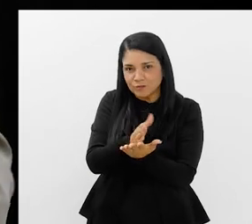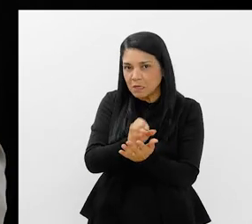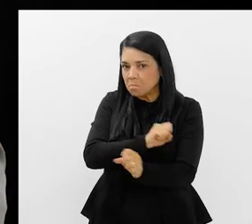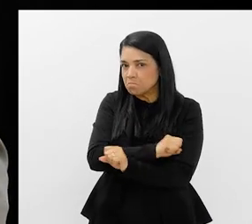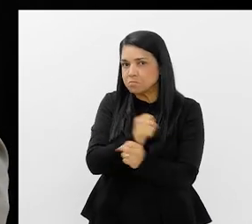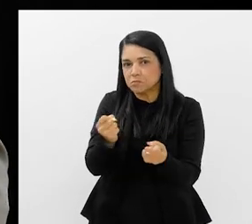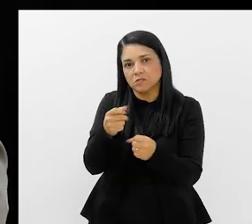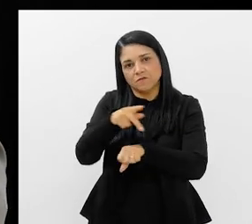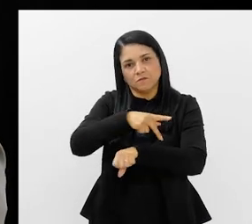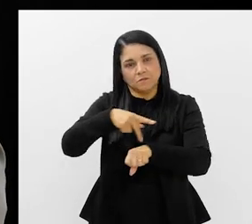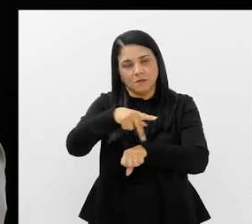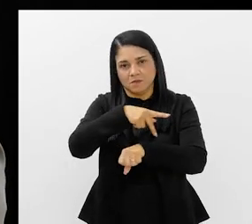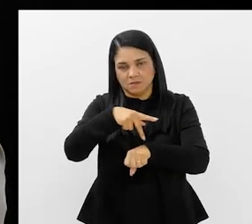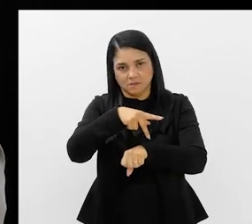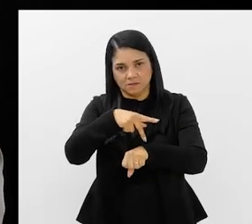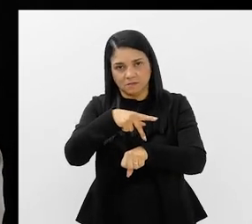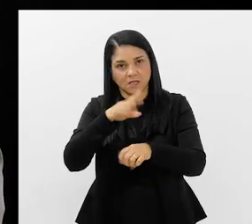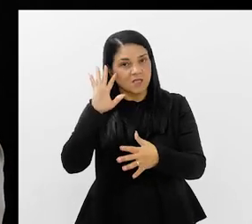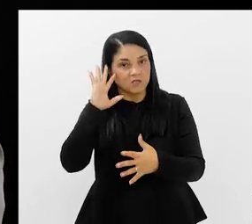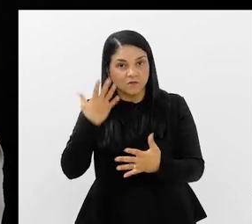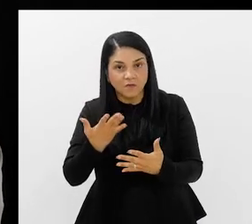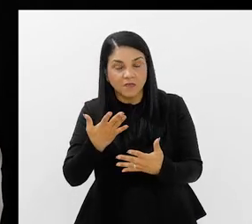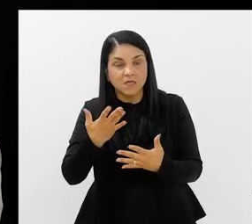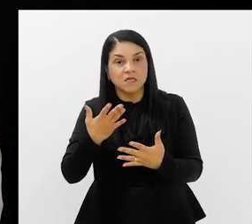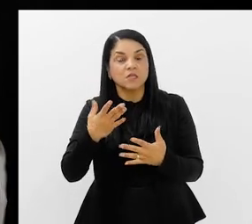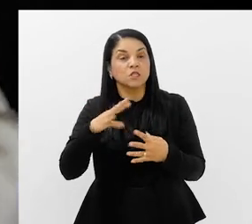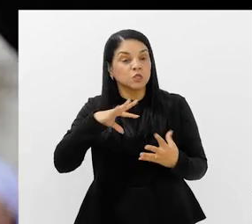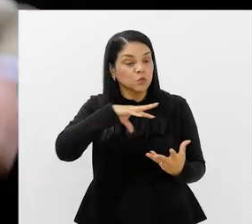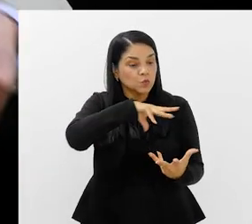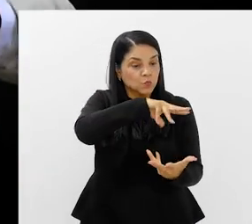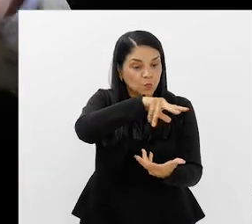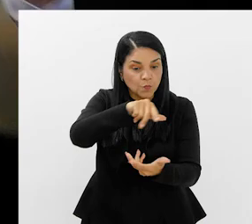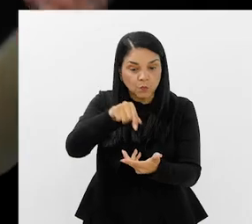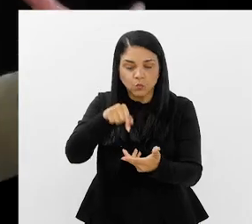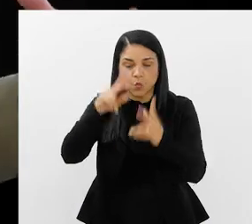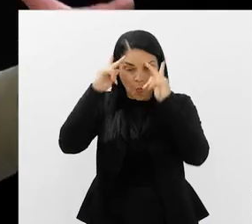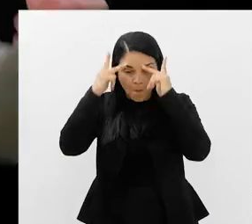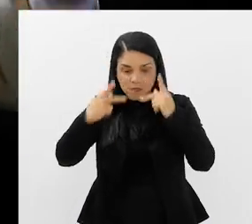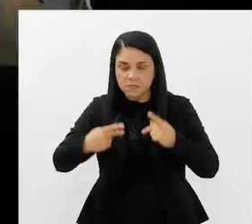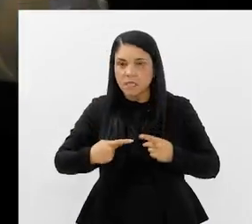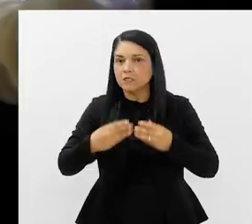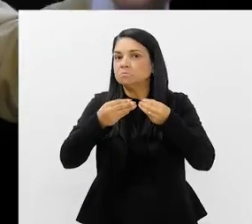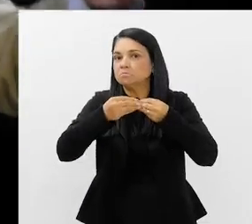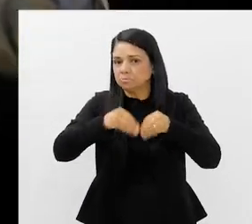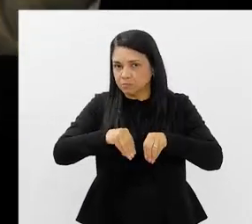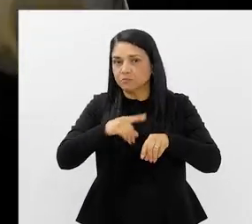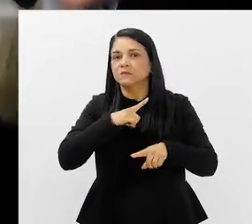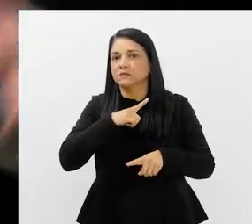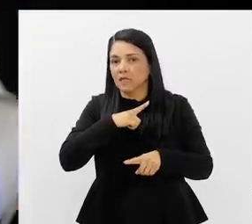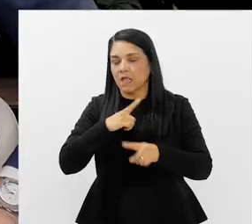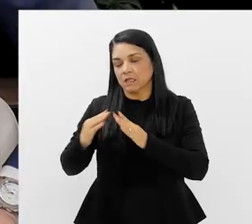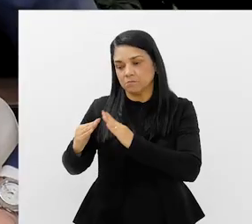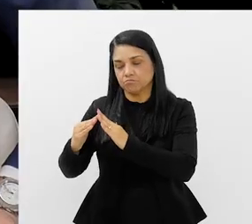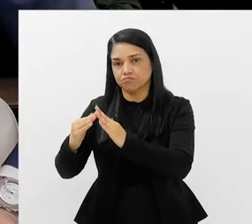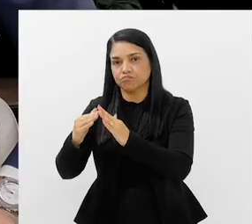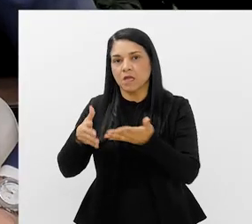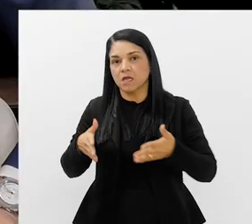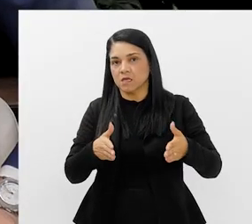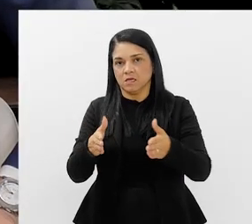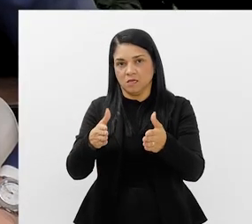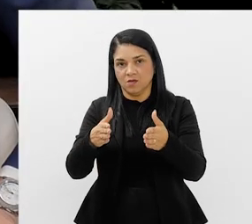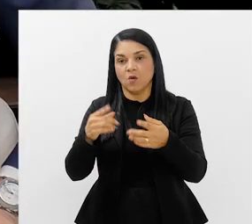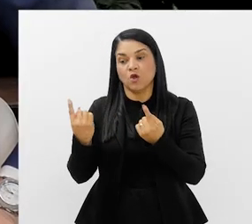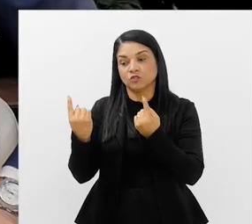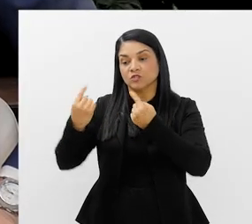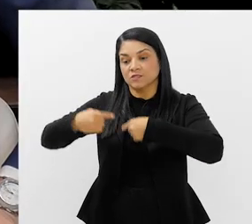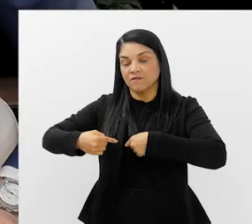fronteiras do país. É algo que afeta a humanidade como um todo. E aí um tema afeta aí ao